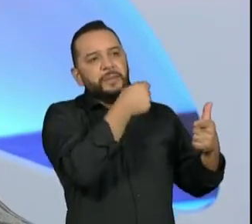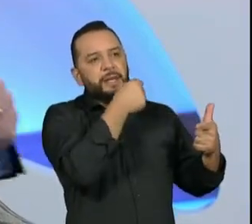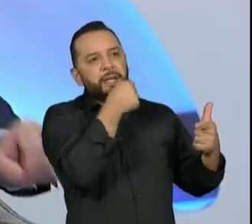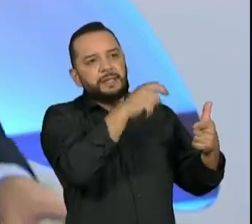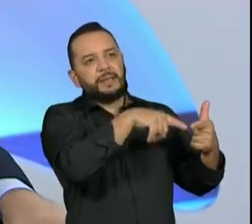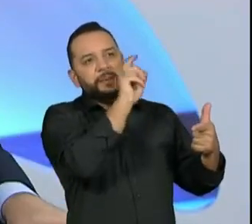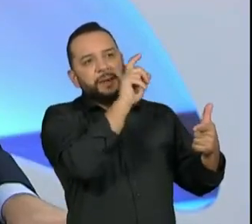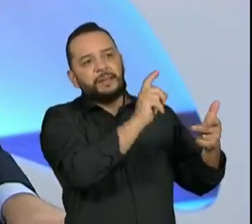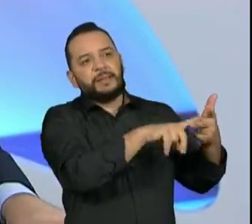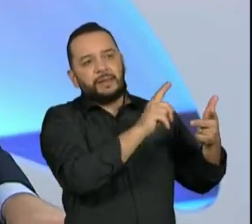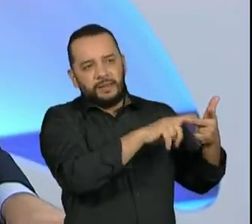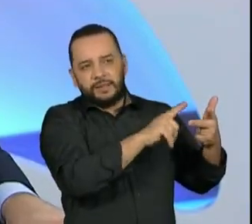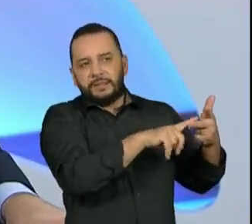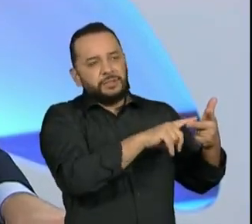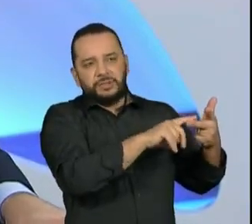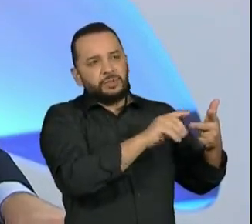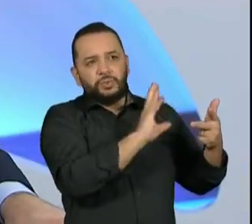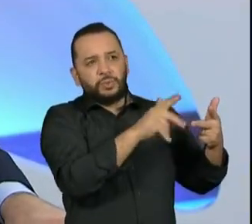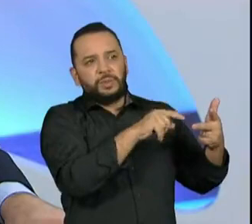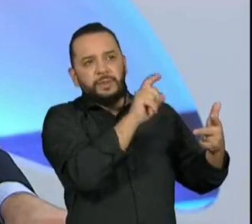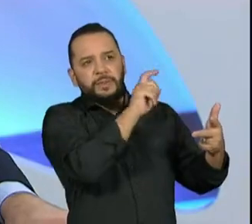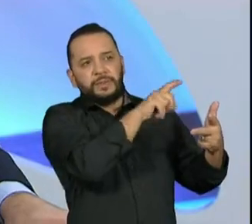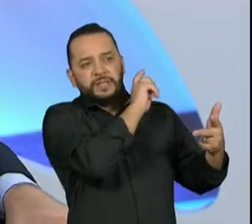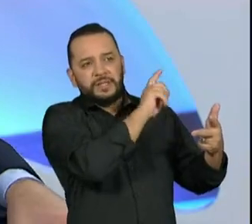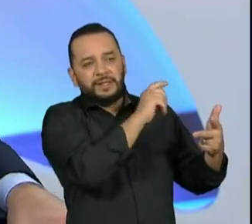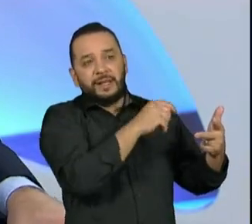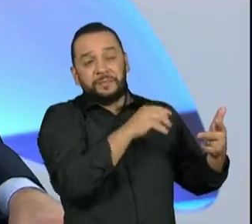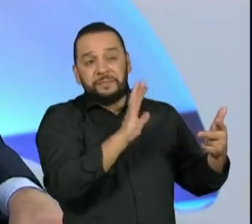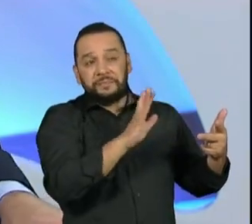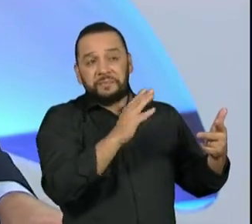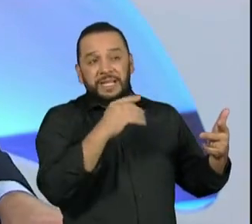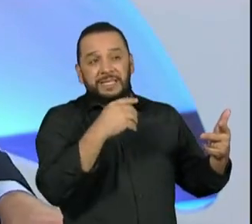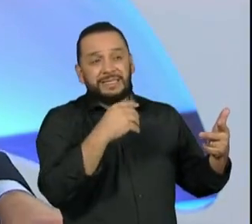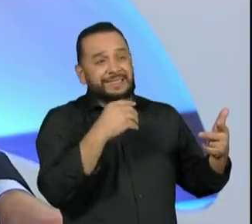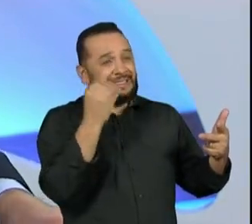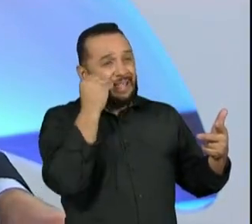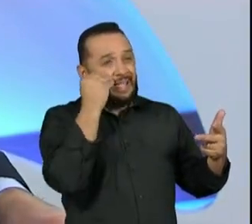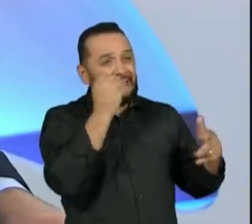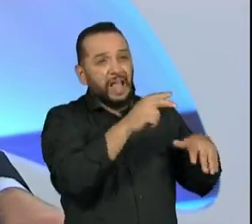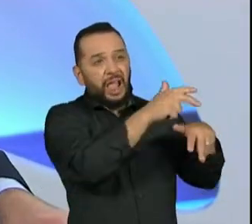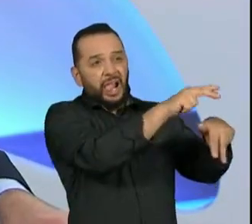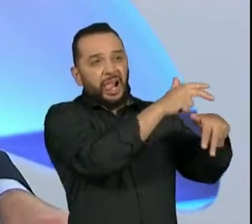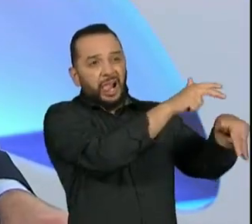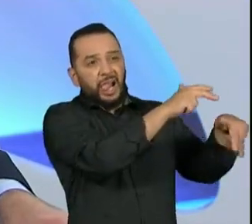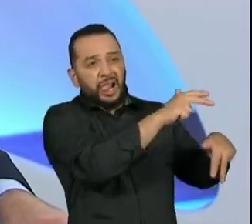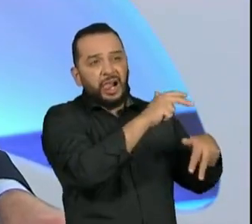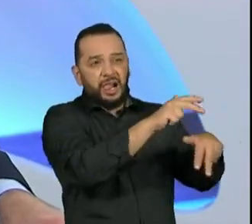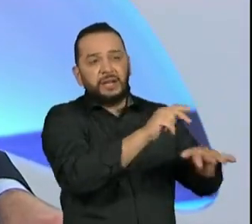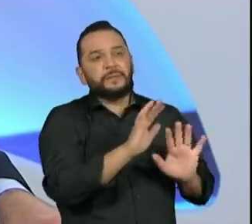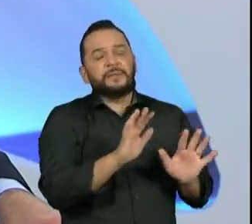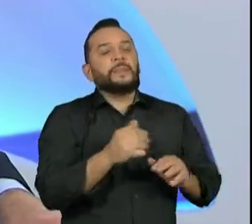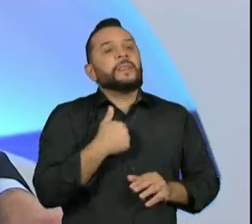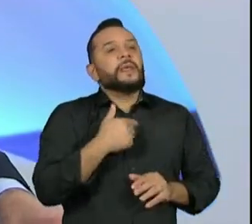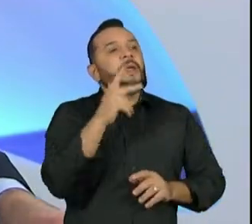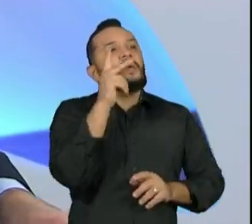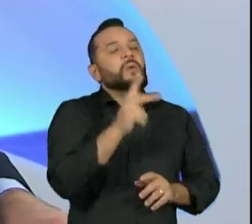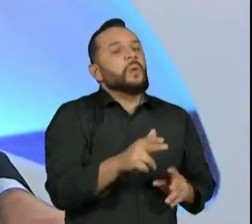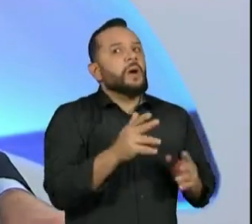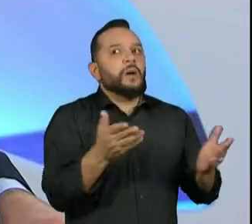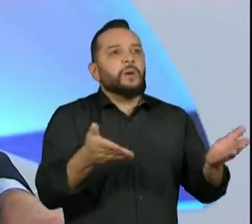etc. E no caso do Bolsonaro, ele faz parte desta vaga, que é uma vaga, digamos assim,